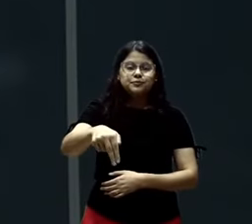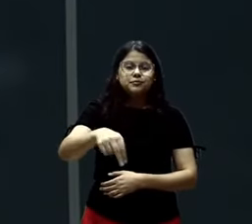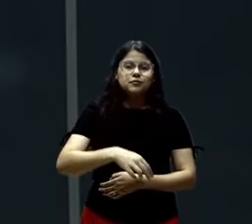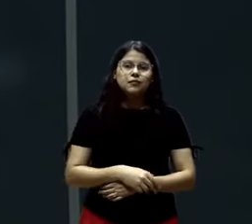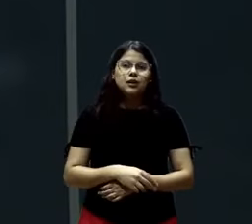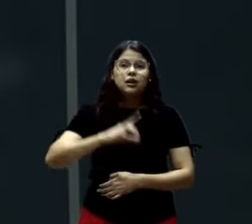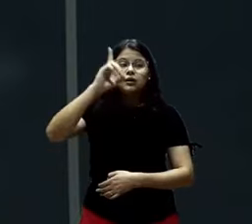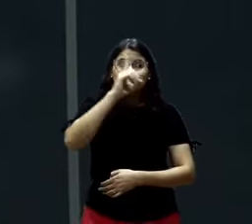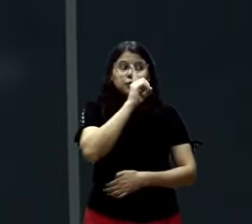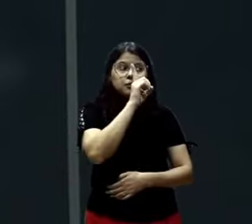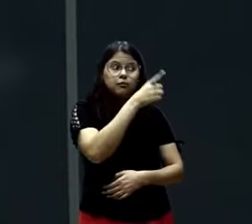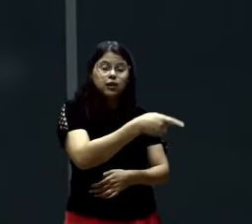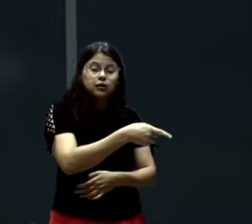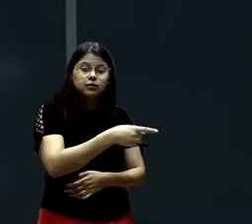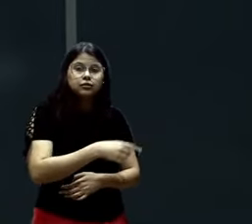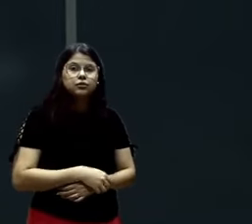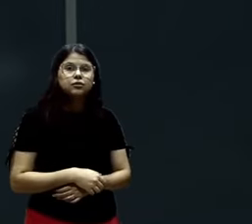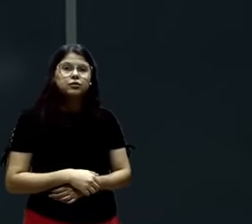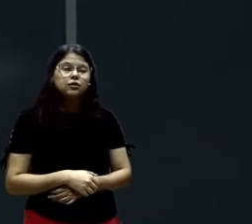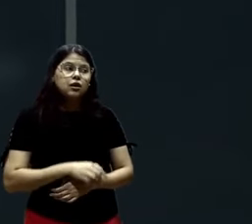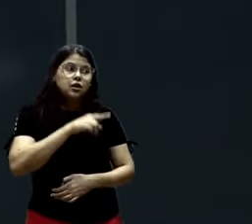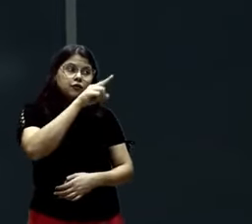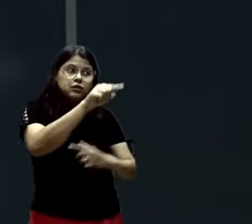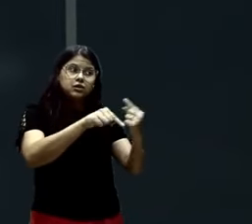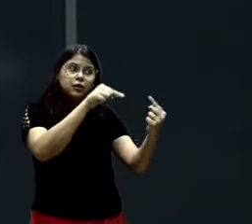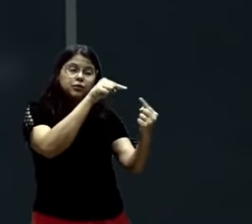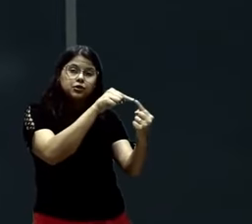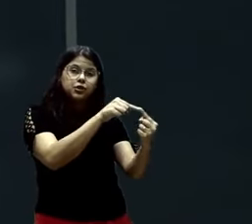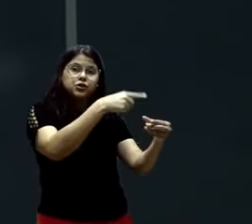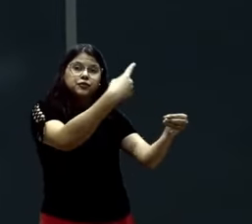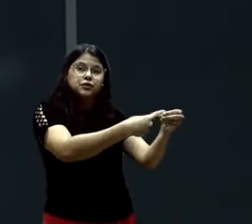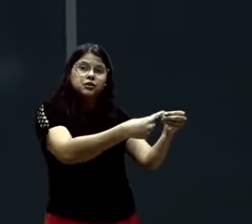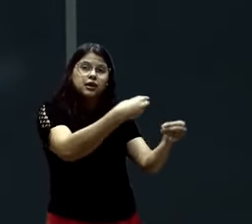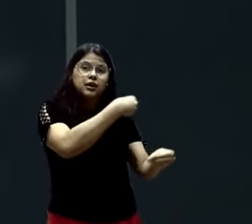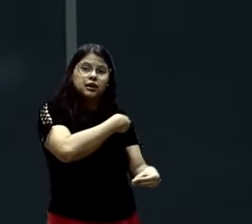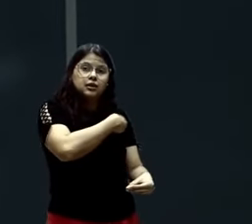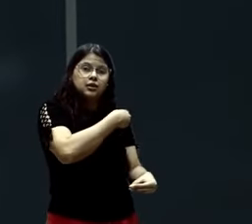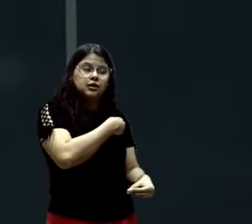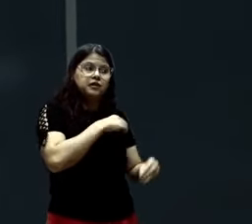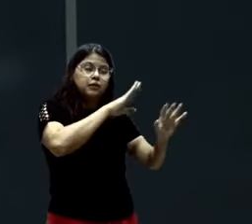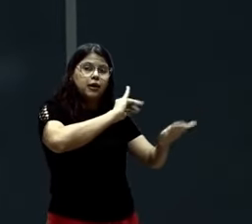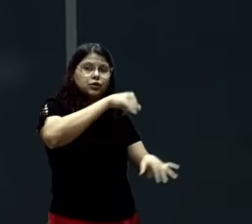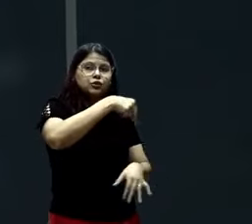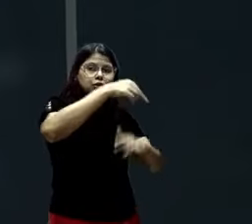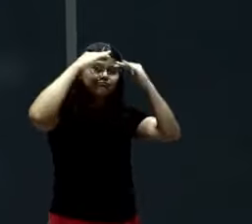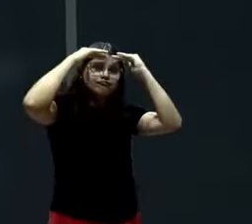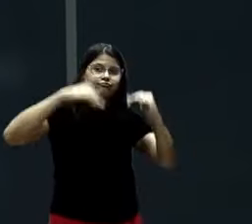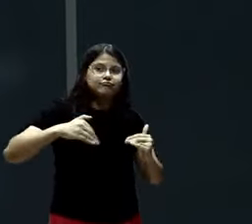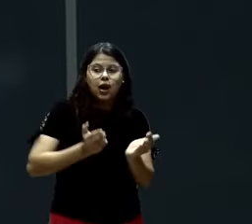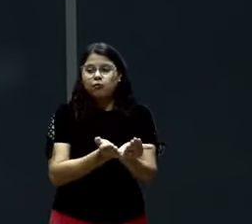Deus deu uma direção. Teu propósito é lá. Jonas pega um barco para cá.